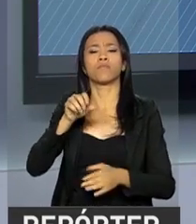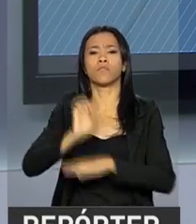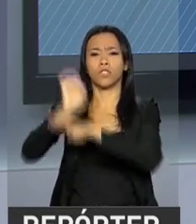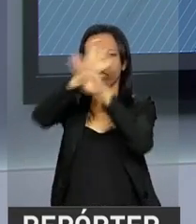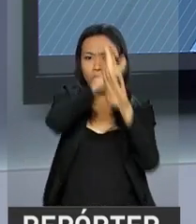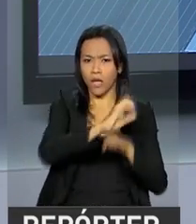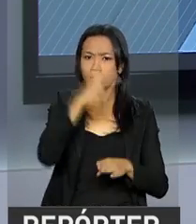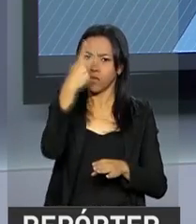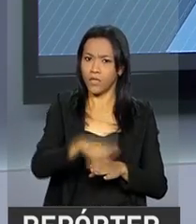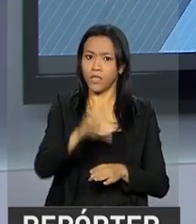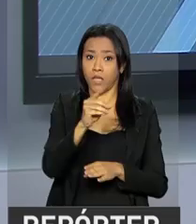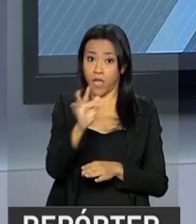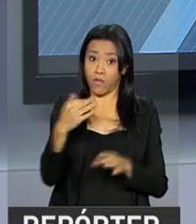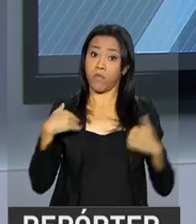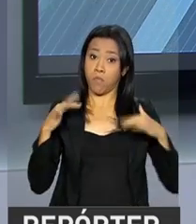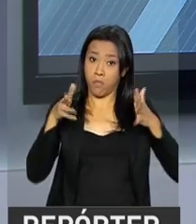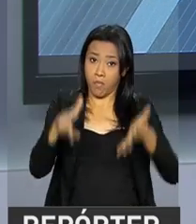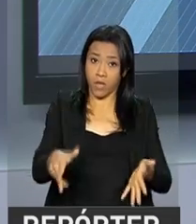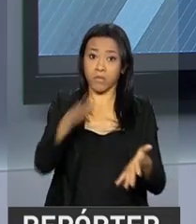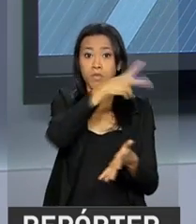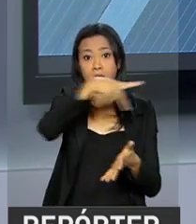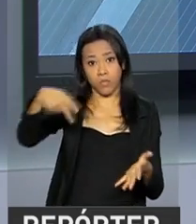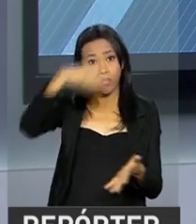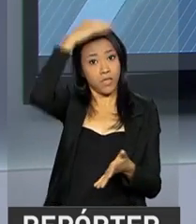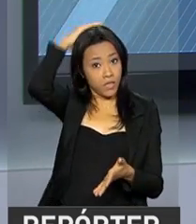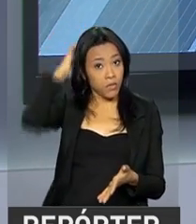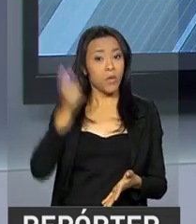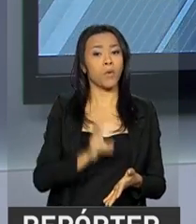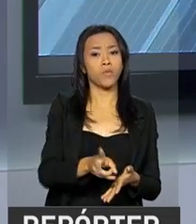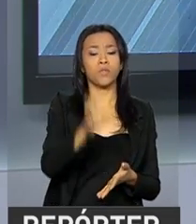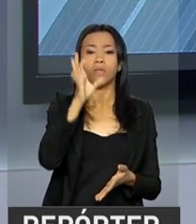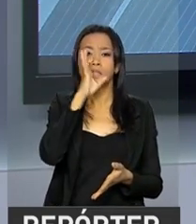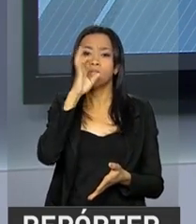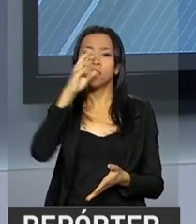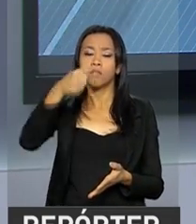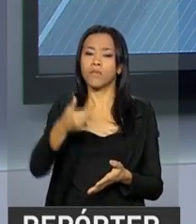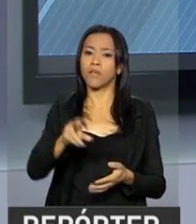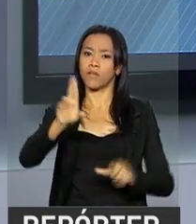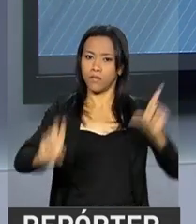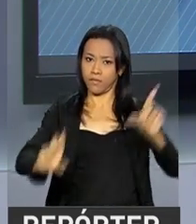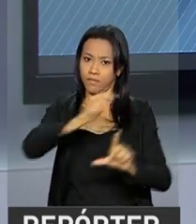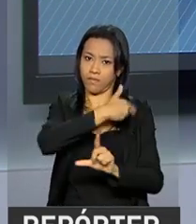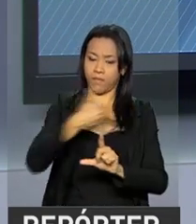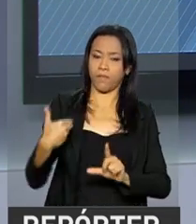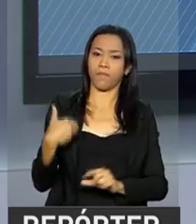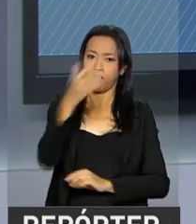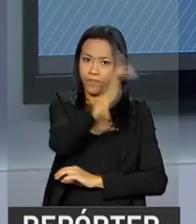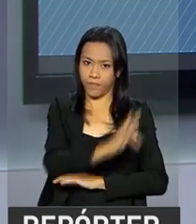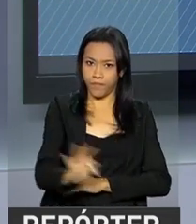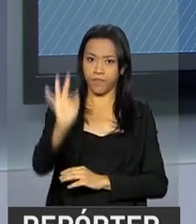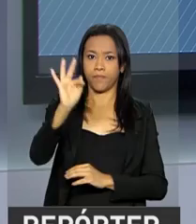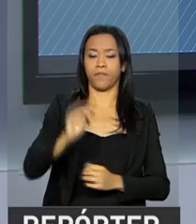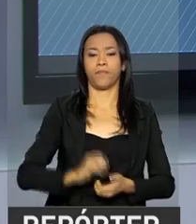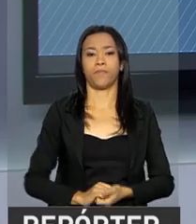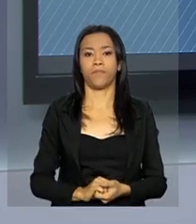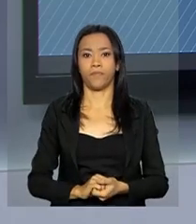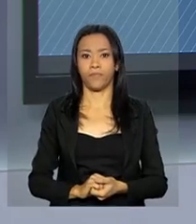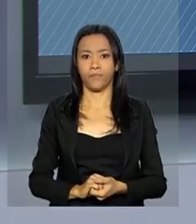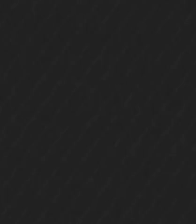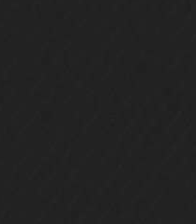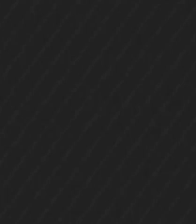Federal com a participação do presidente Michel Temer Continue com a gente na NBR a TV do Governo